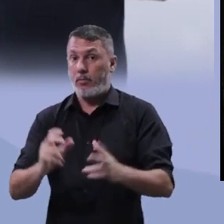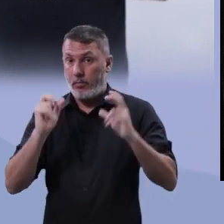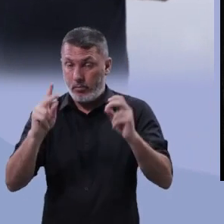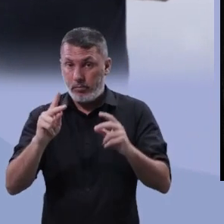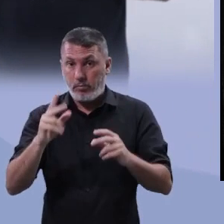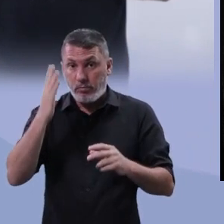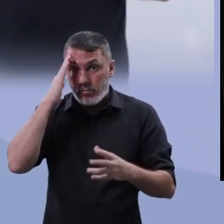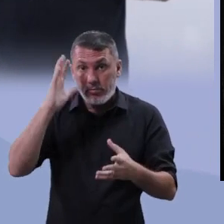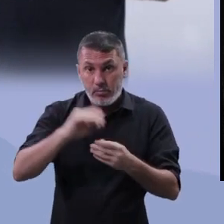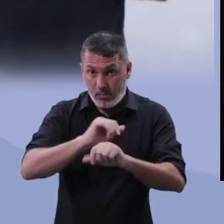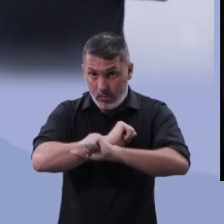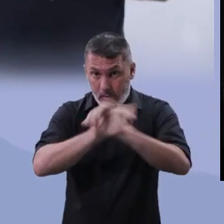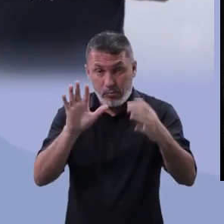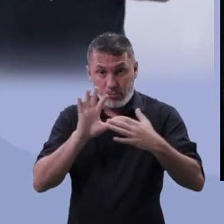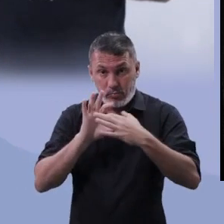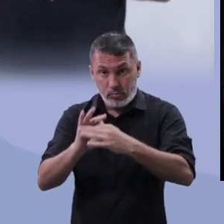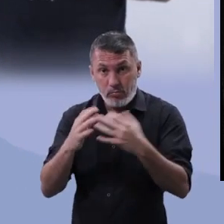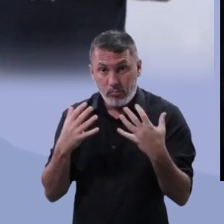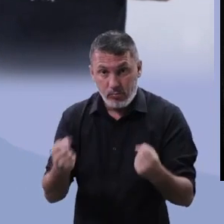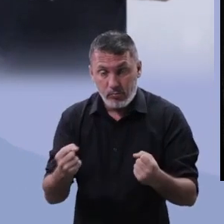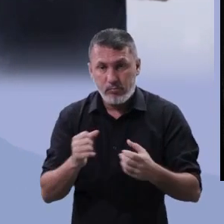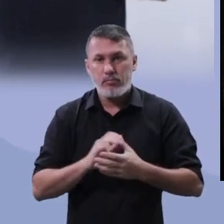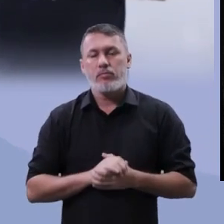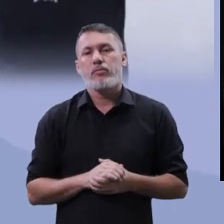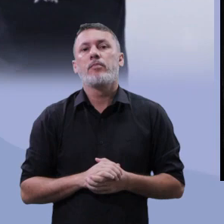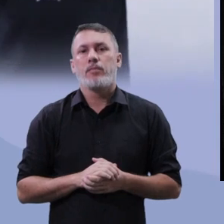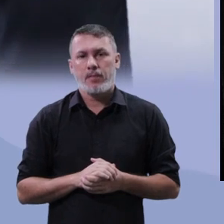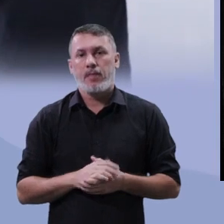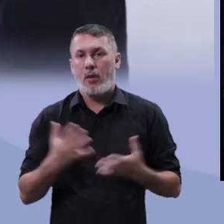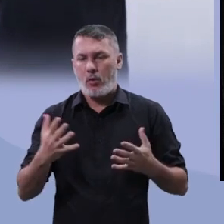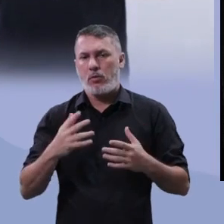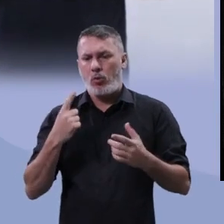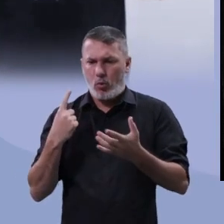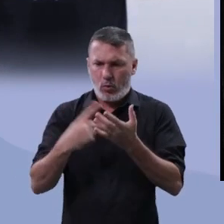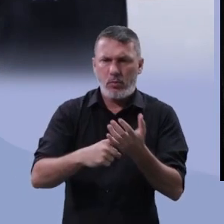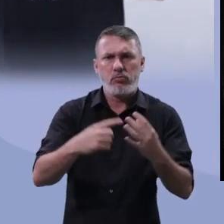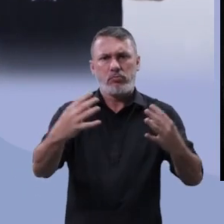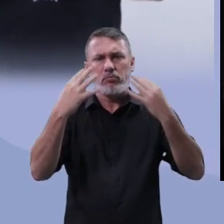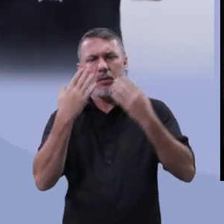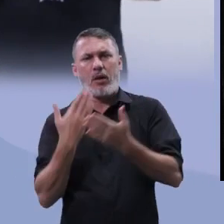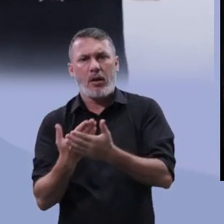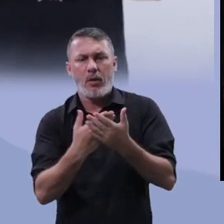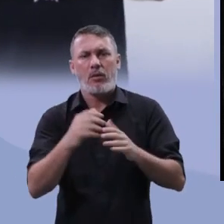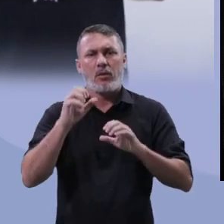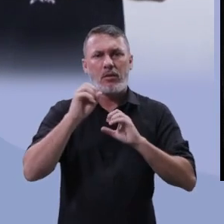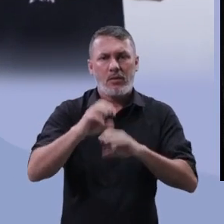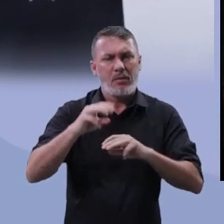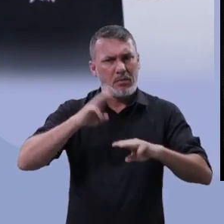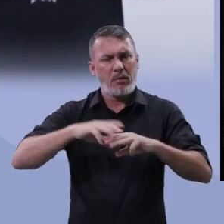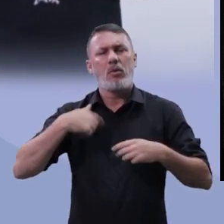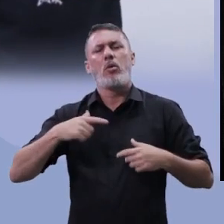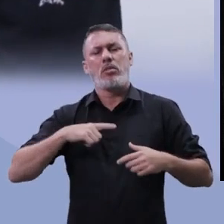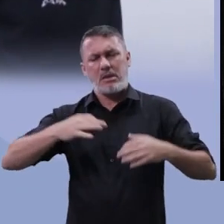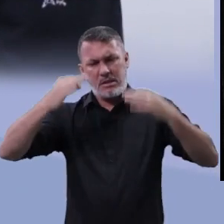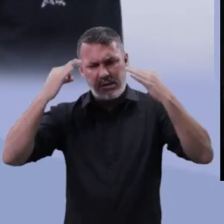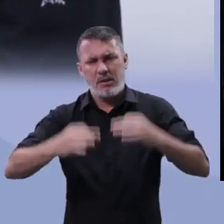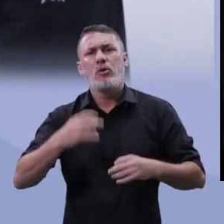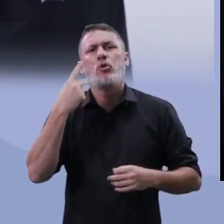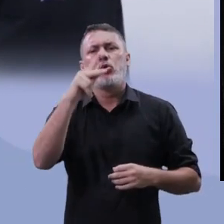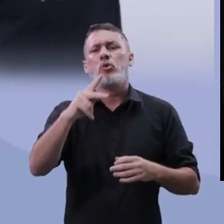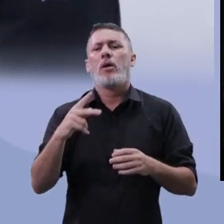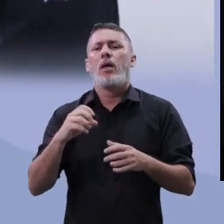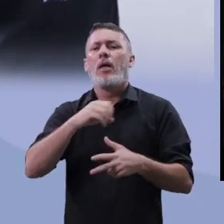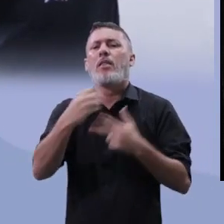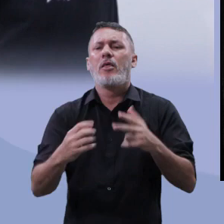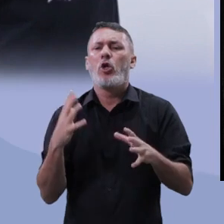mediana. Pegou a visão? Tamo junto? Fecha com a gente aqui, acompanha a gente as aulas do canal, que eu tenho certeza